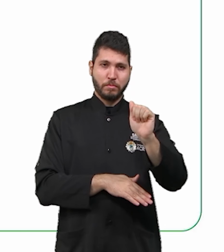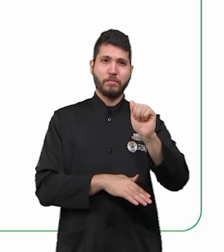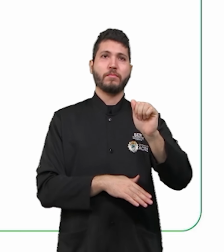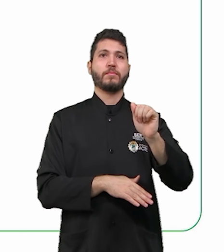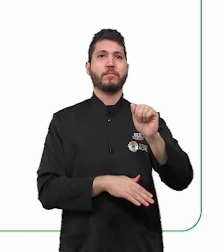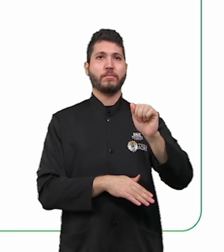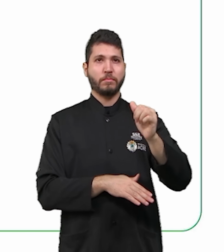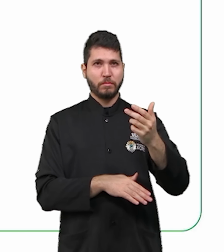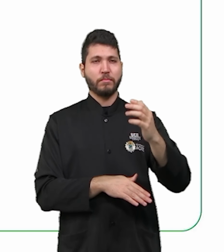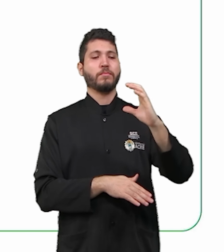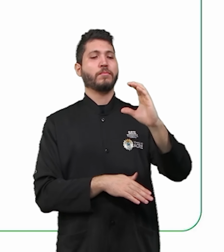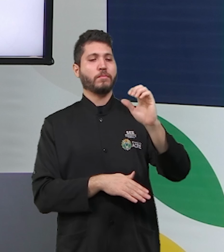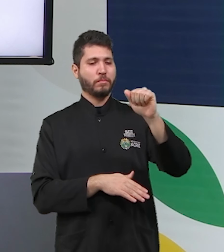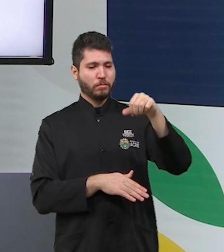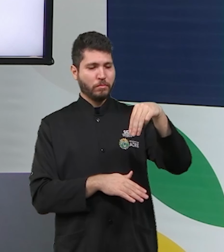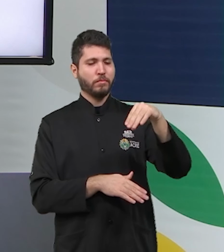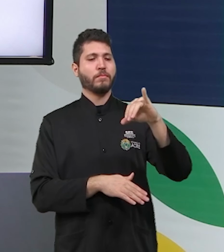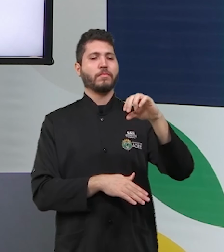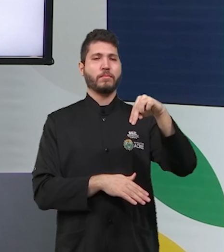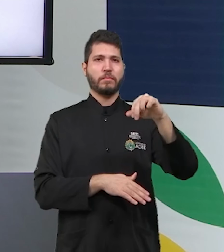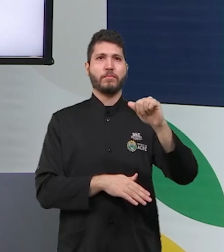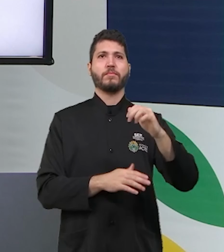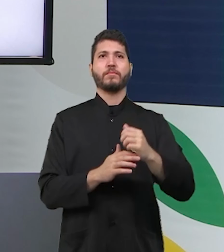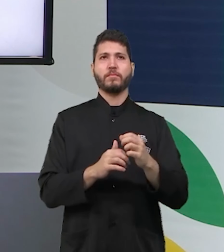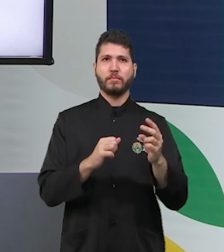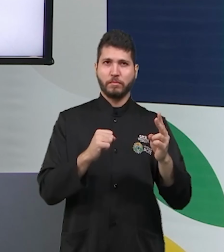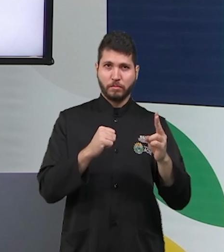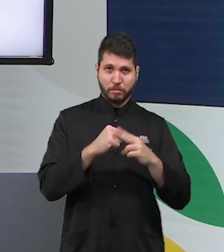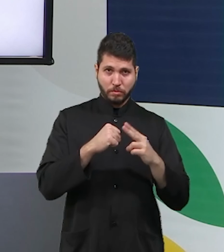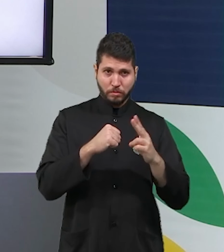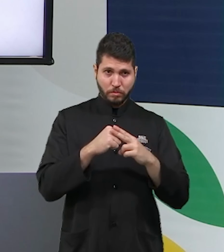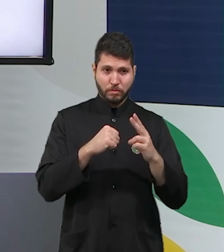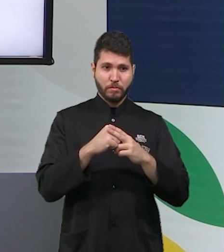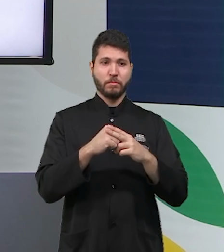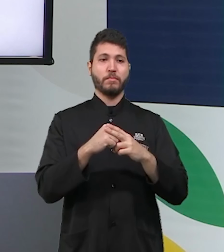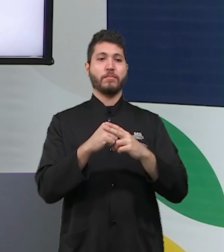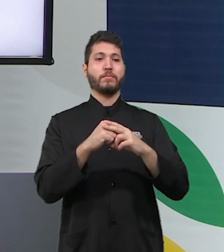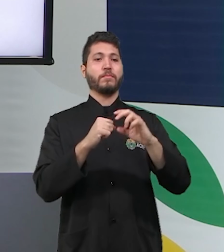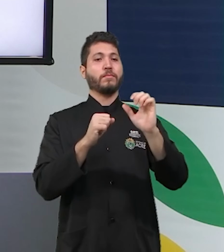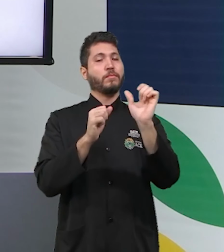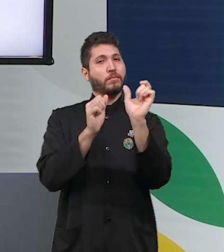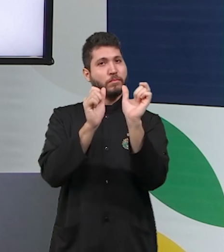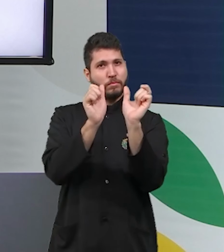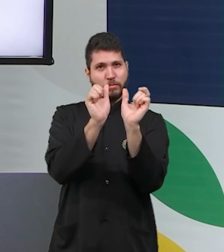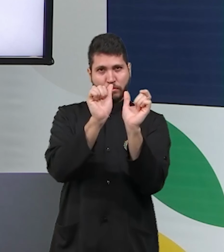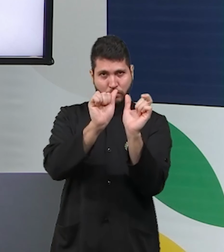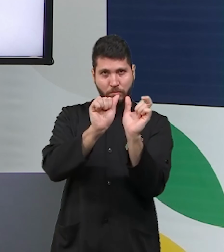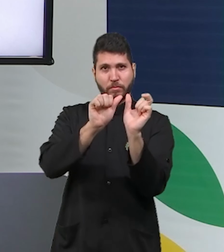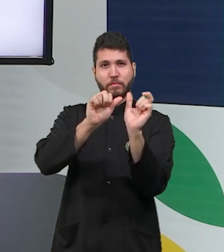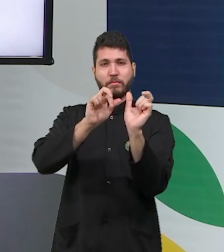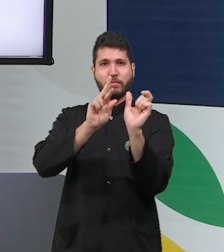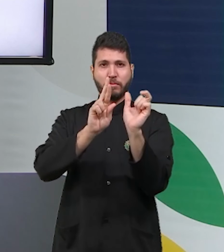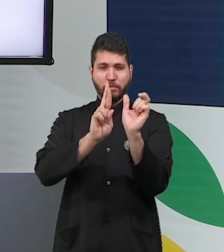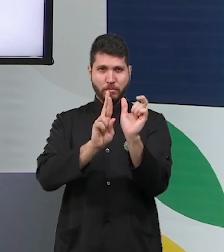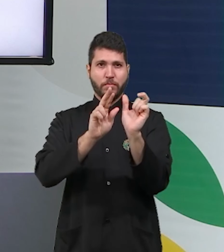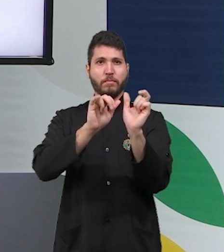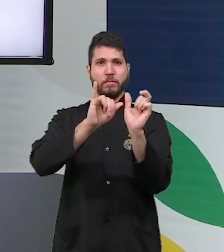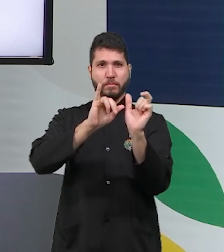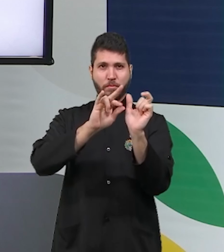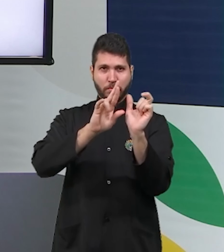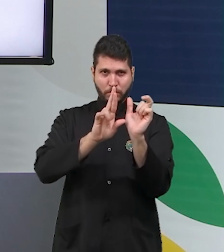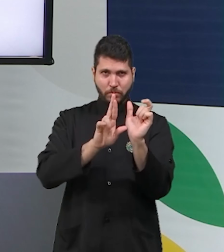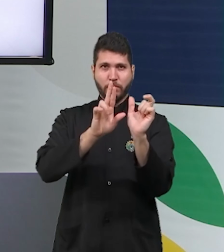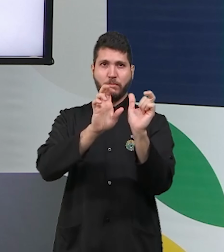vai combinar, pessoal, com verbos no infinitivo. Se a ação que eu estou me referindo, a minha preferência, o meu gosto, estiver